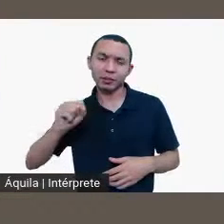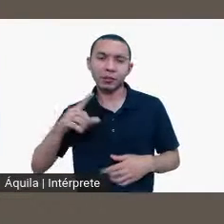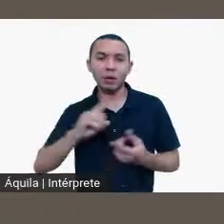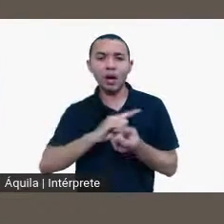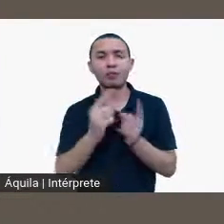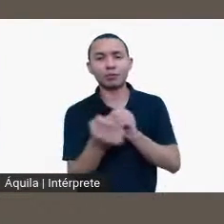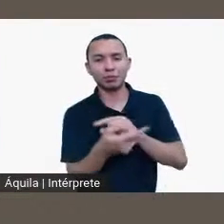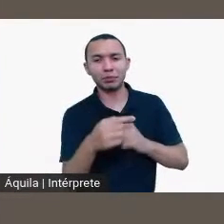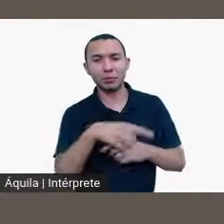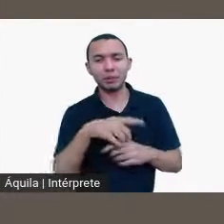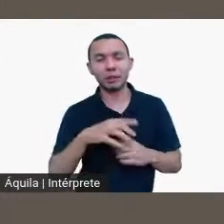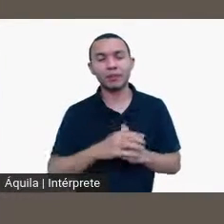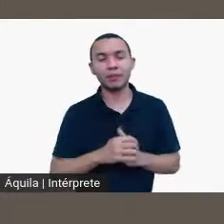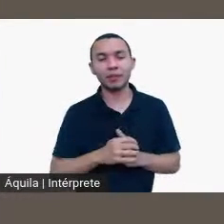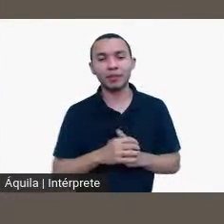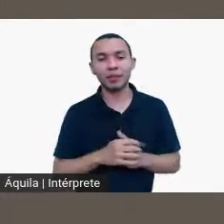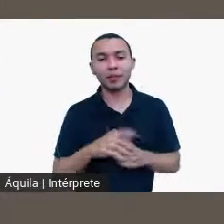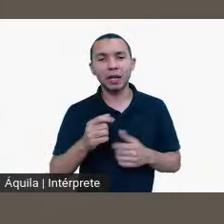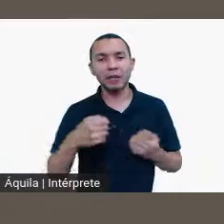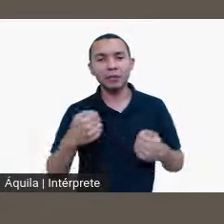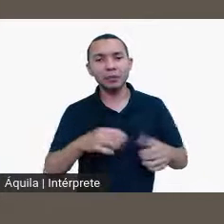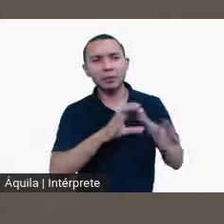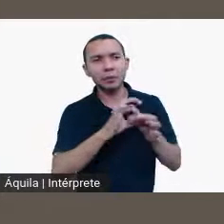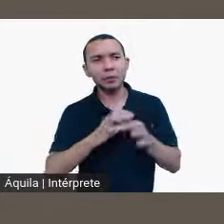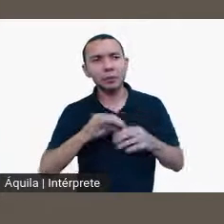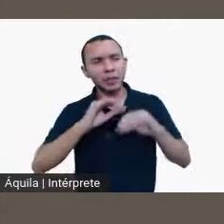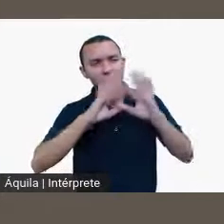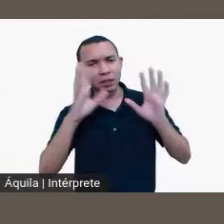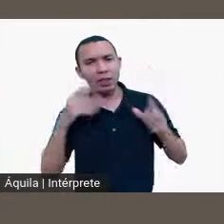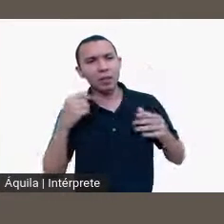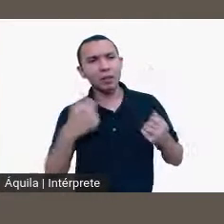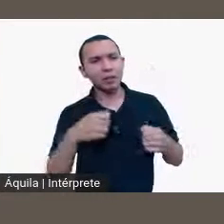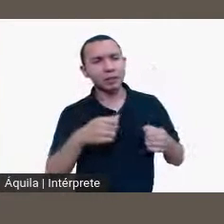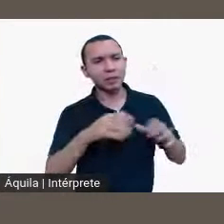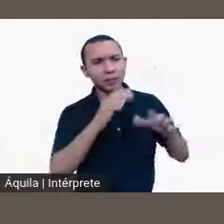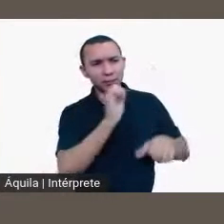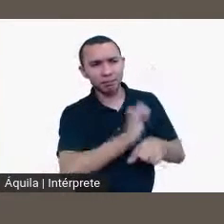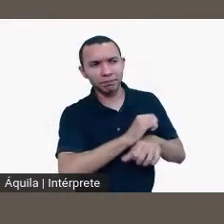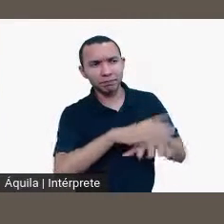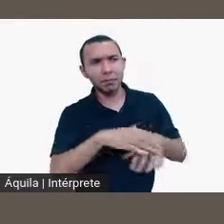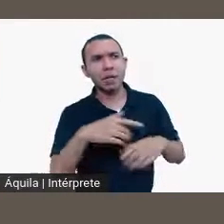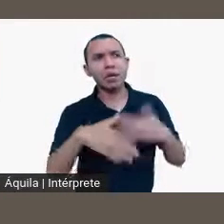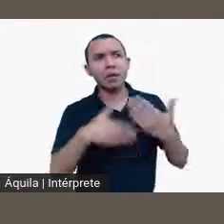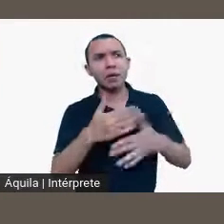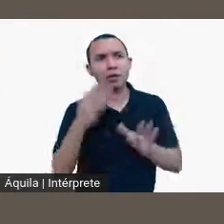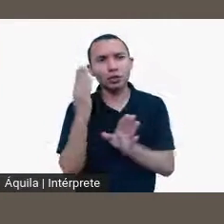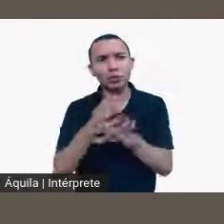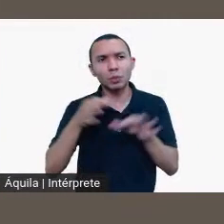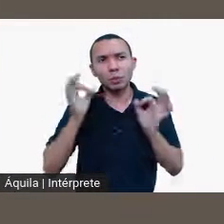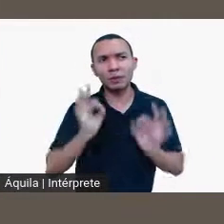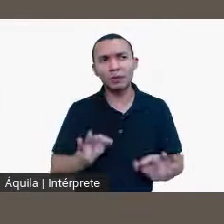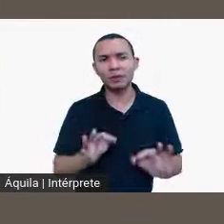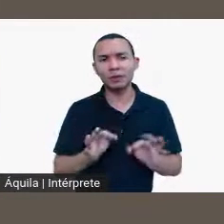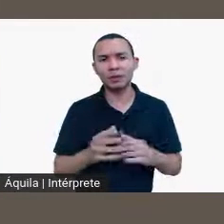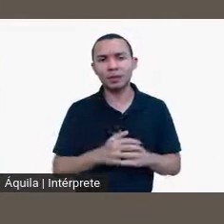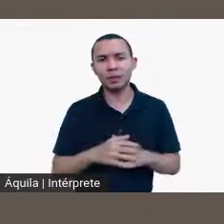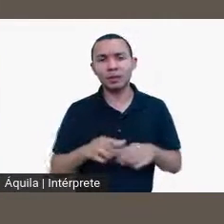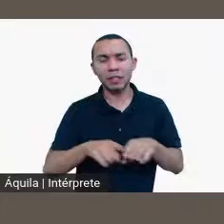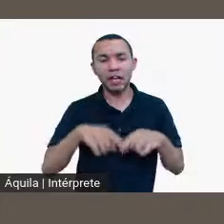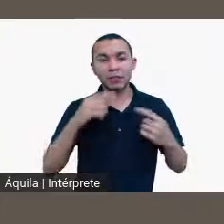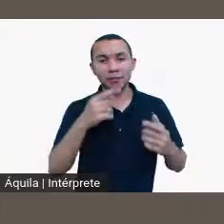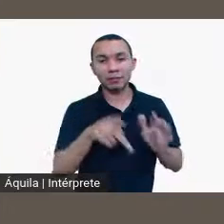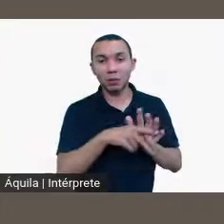cuja aparente coesão devemos destruir para reencontrá-las, afinal, em sua irrupção e violência.